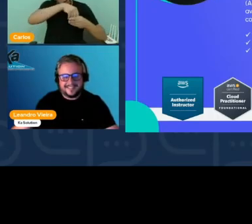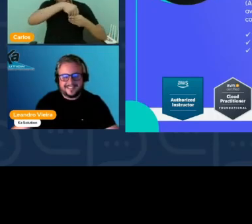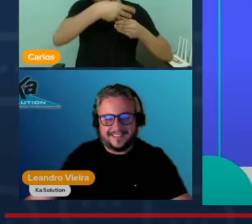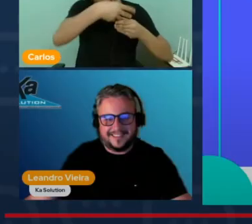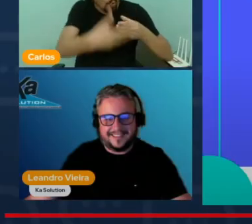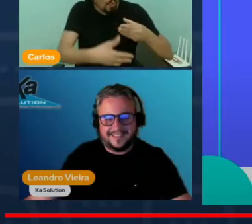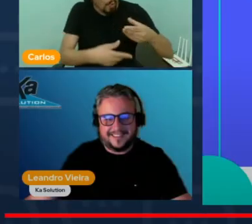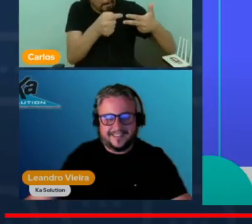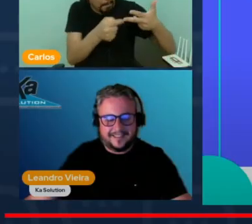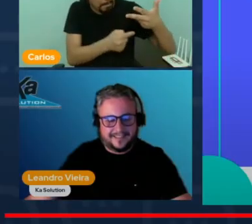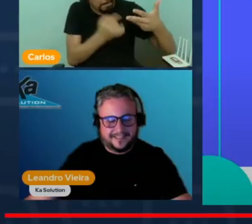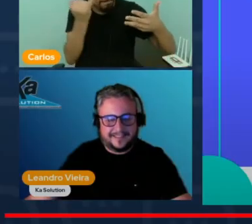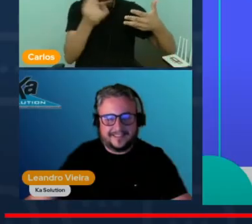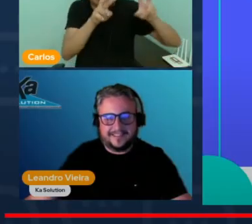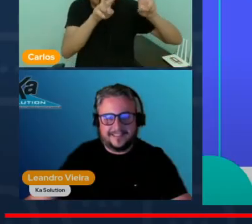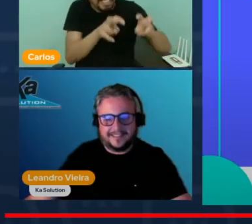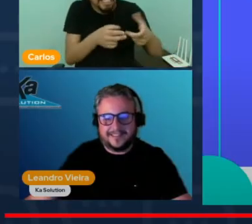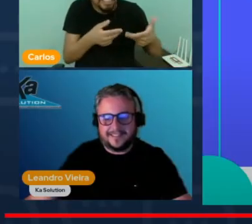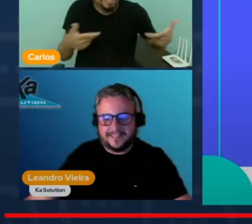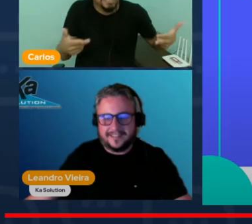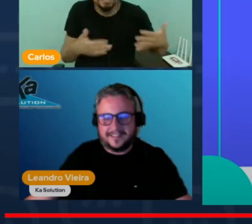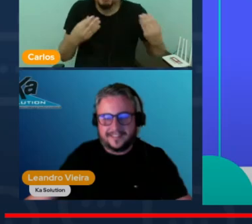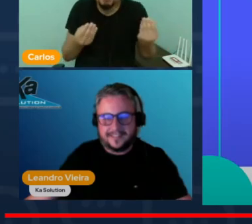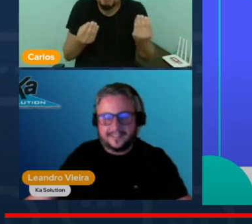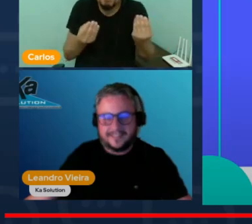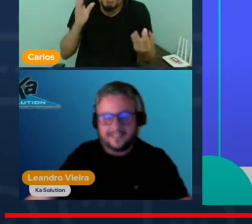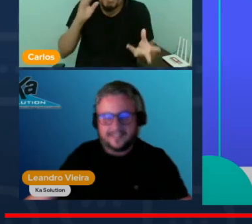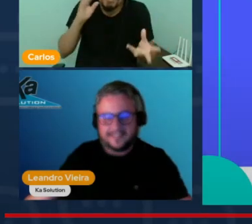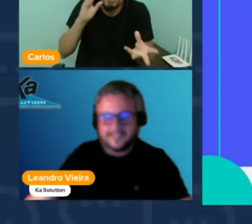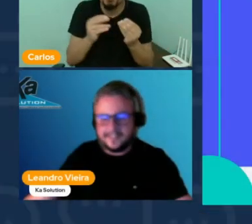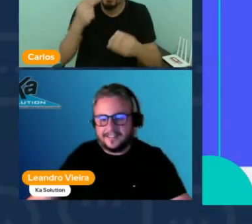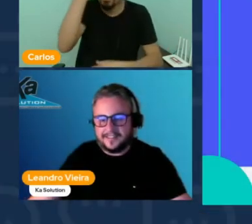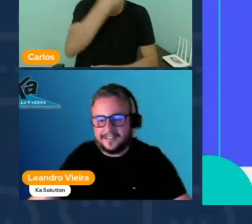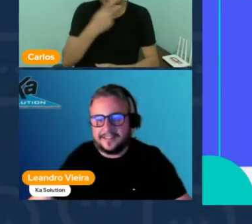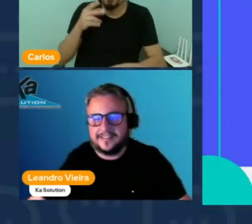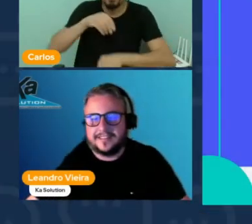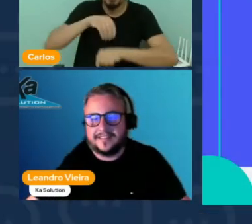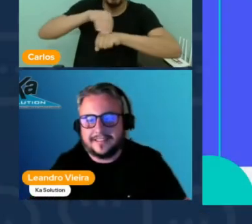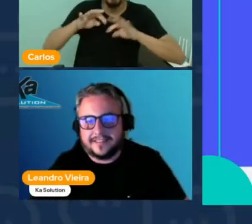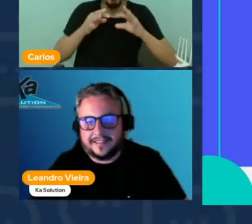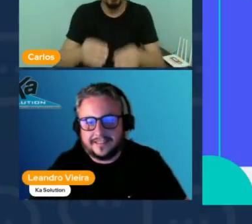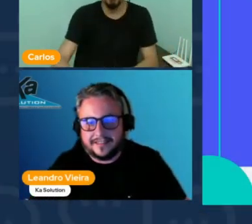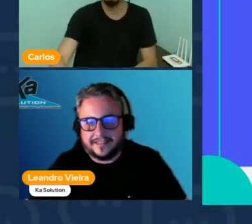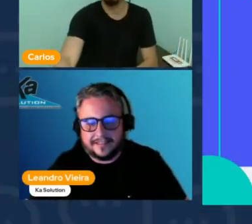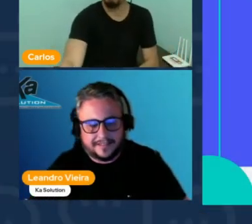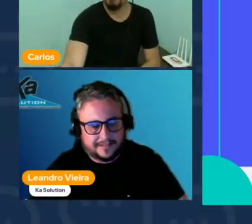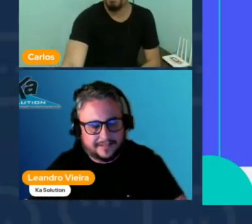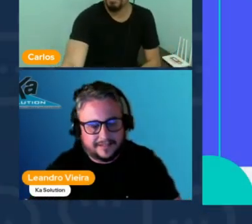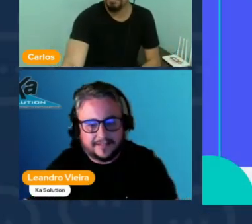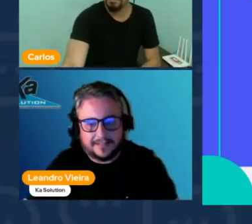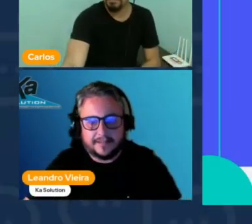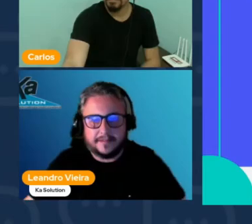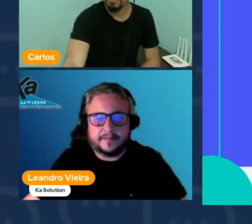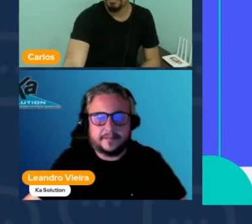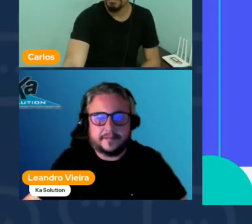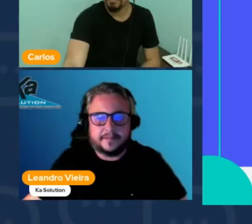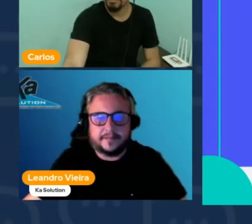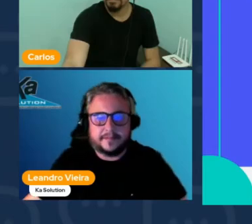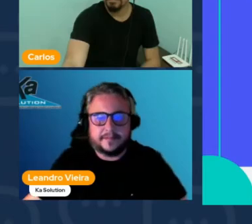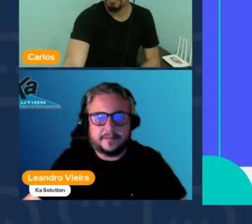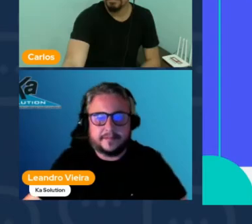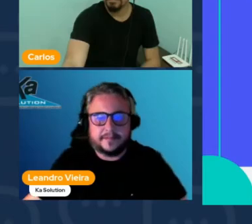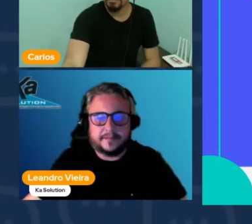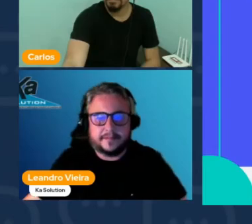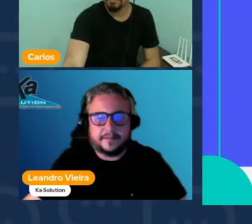coisa importante, mas a gente vai tentar em 2 horas passar as principais informações, o que não deixa de ser importante o pessoal acessar ali a plataforma